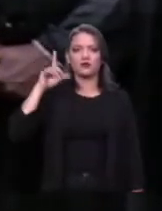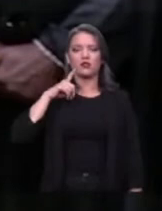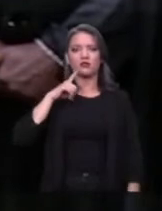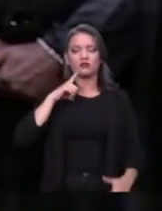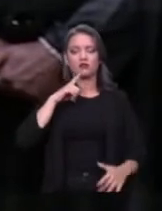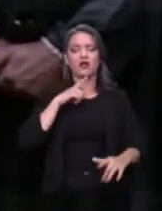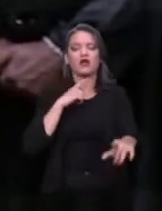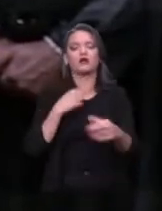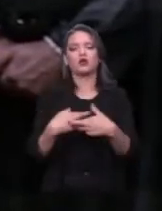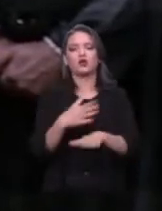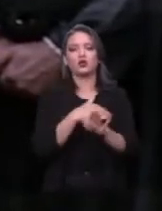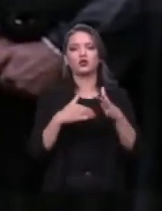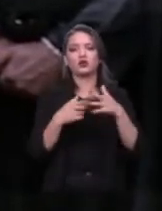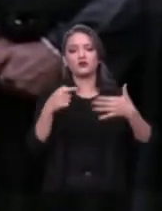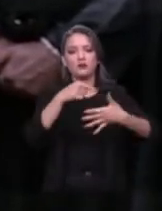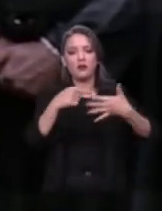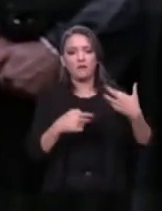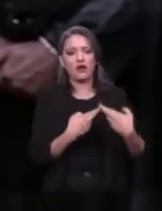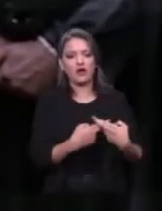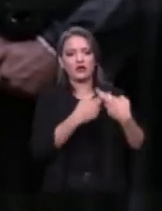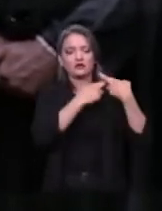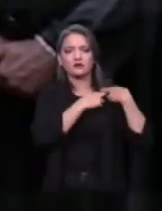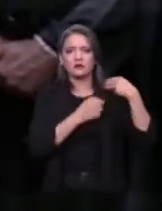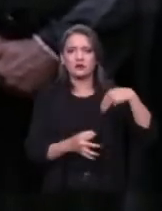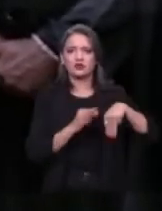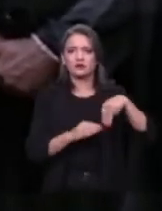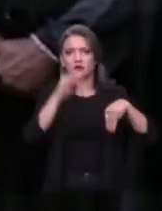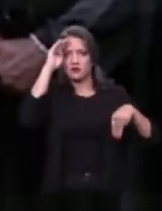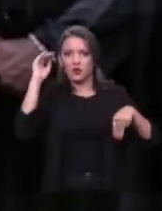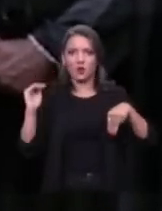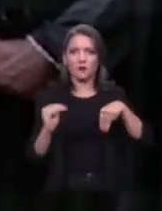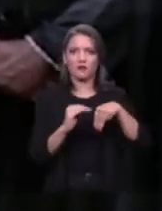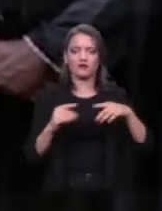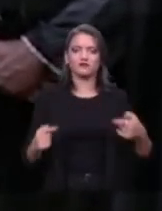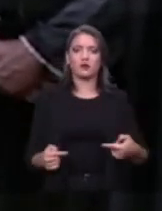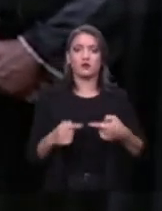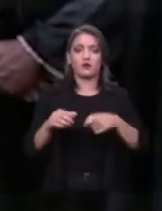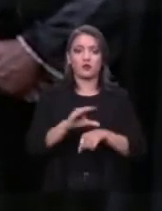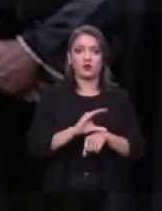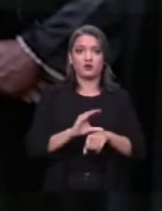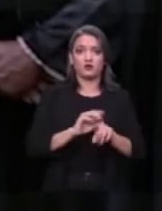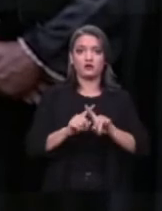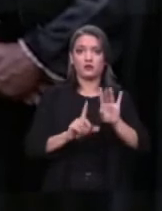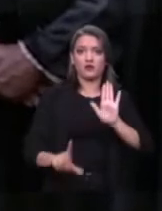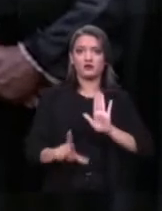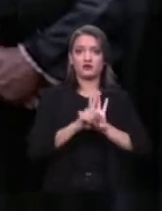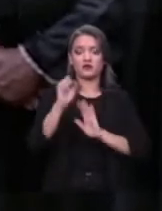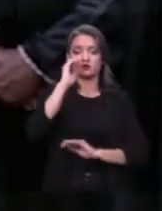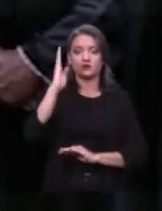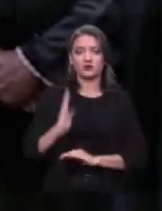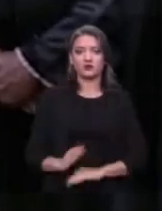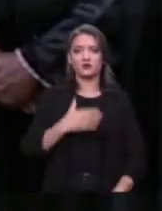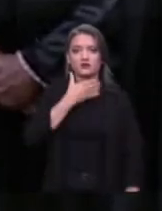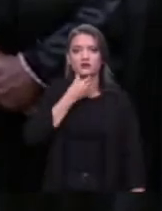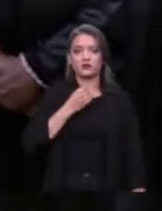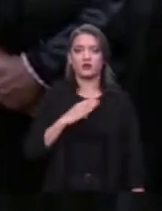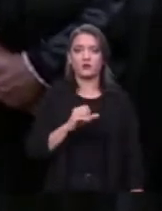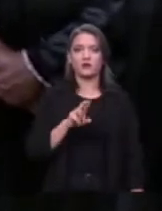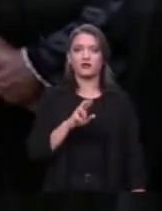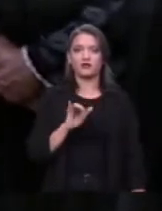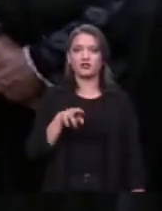cumprir os deveres do cargo nos termos da Constituição e das leis da República sua excelência o Senhor Doutor Cristiano